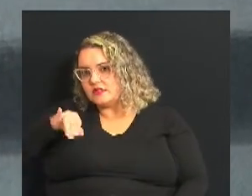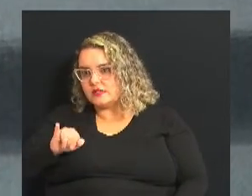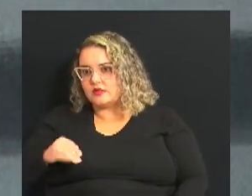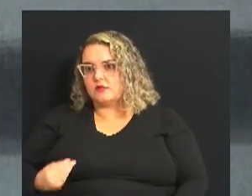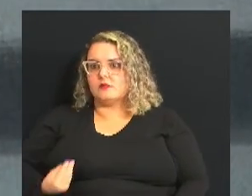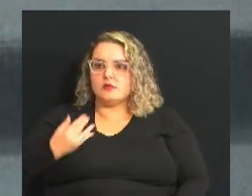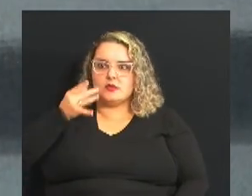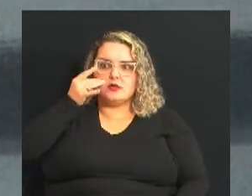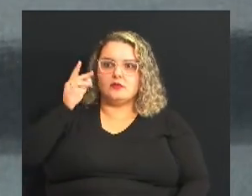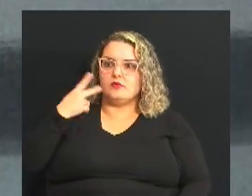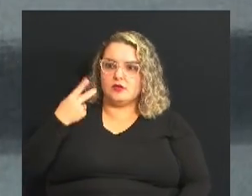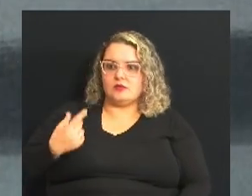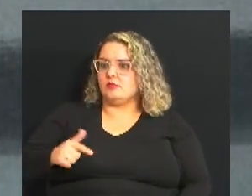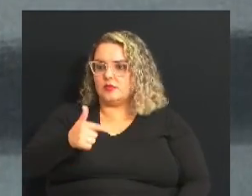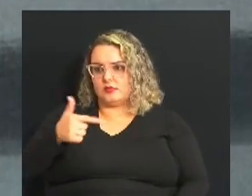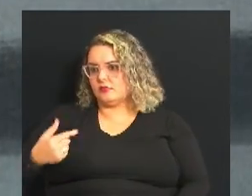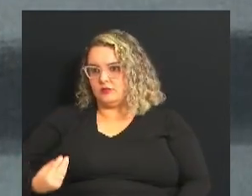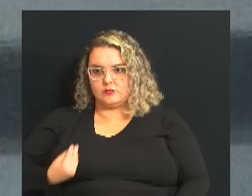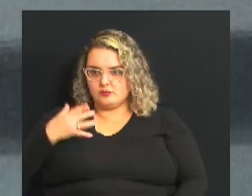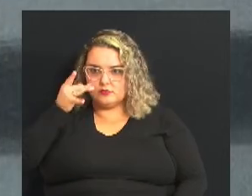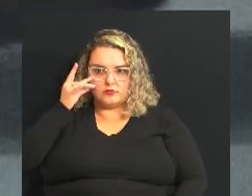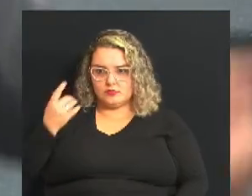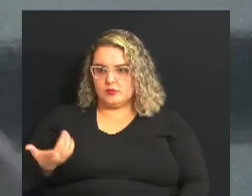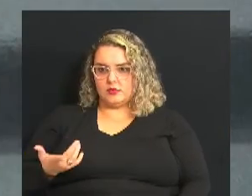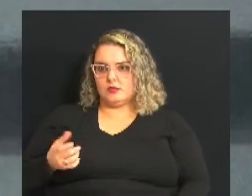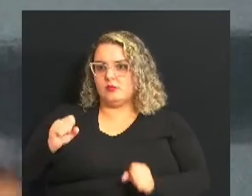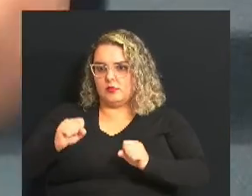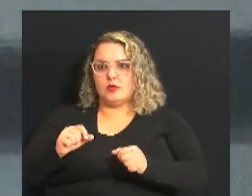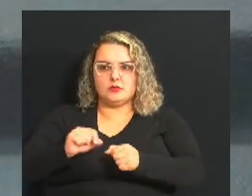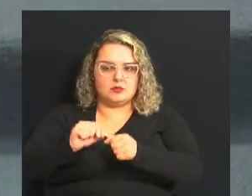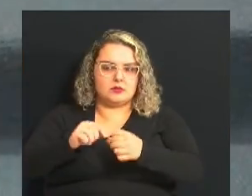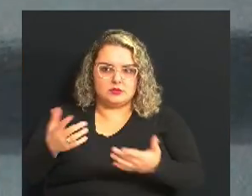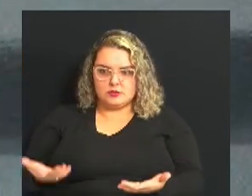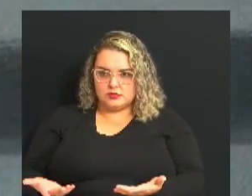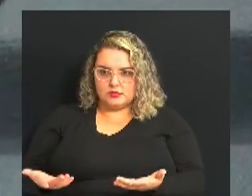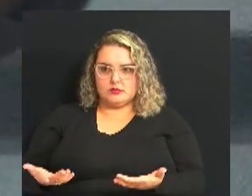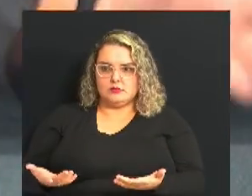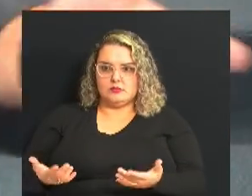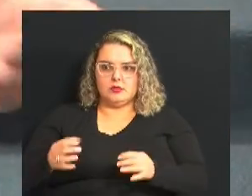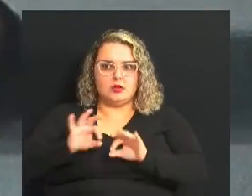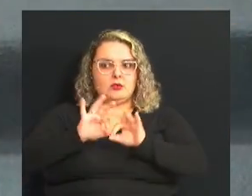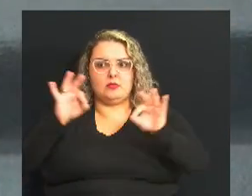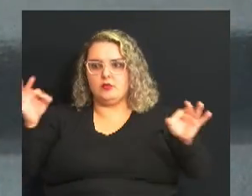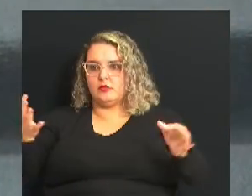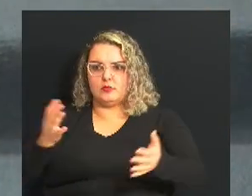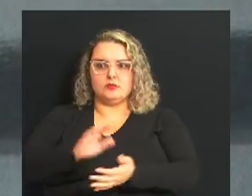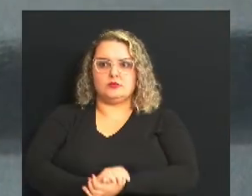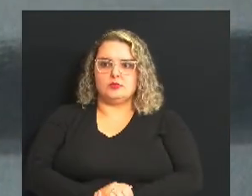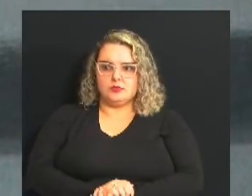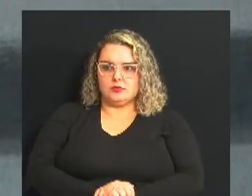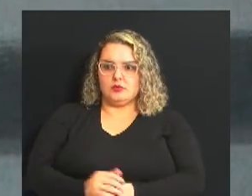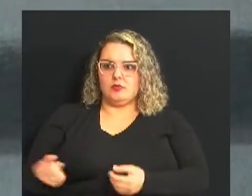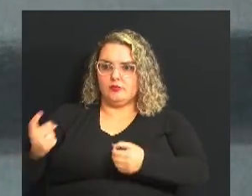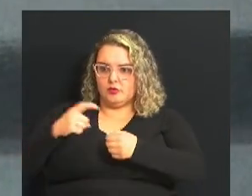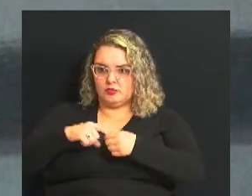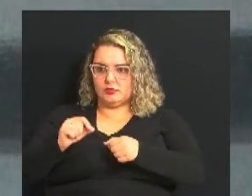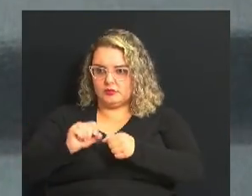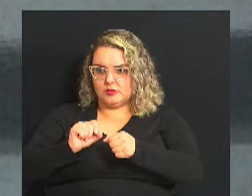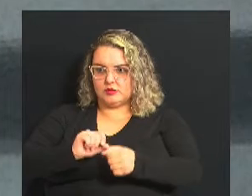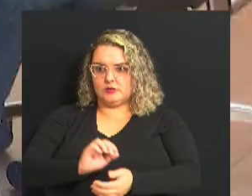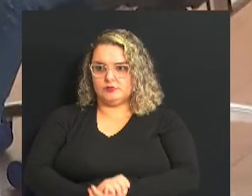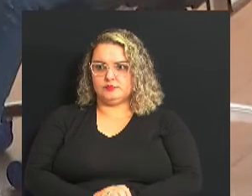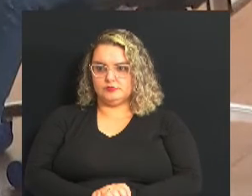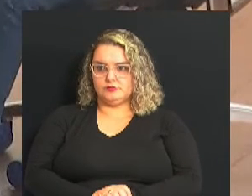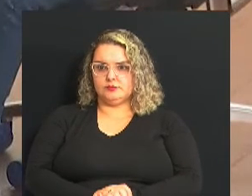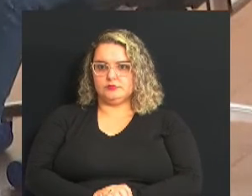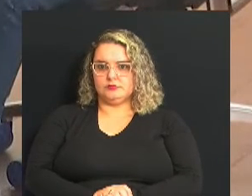aqui por algum motivo consigam fazer, ou se a gente ter uma catástrofe de novo, como a gente teve, voltar a fazer? É interessante